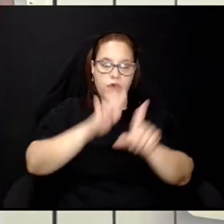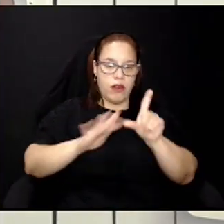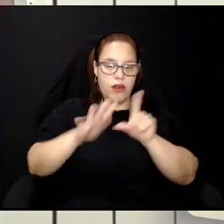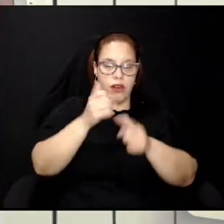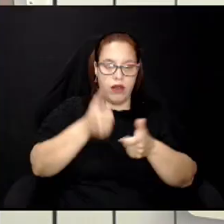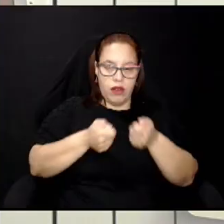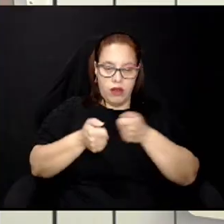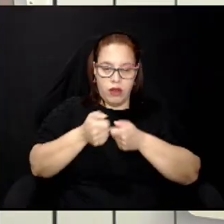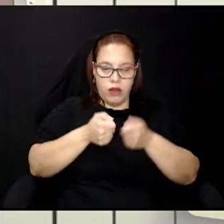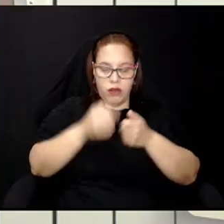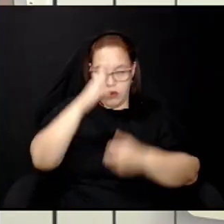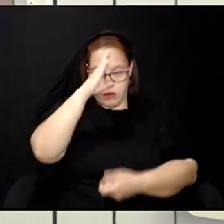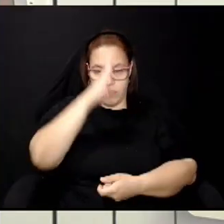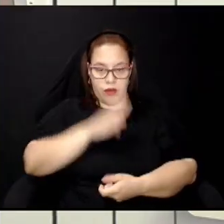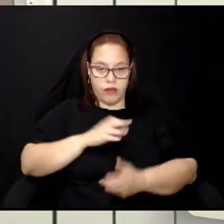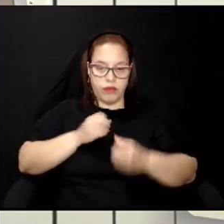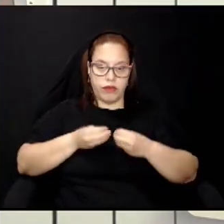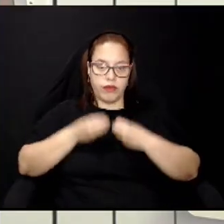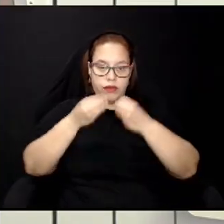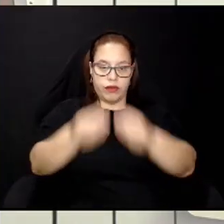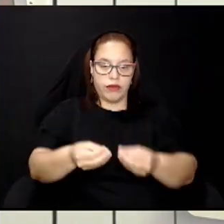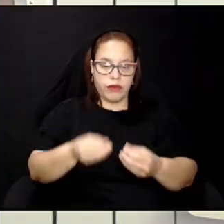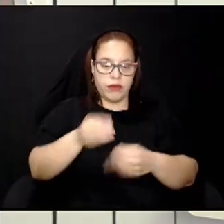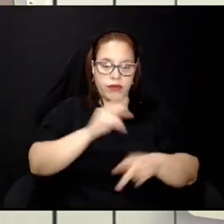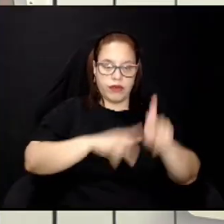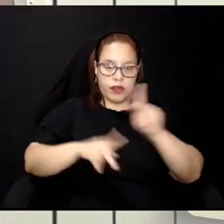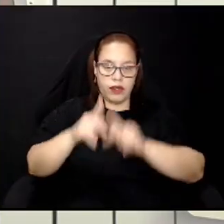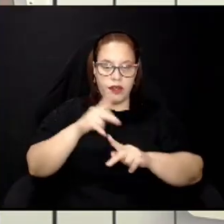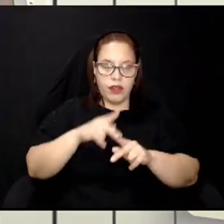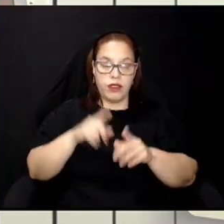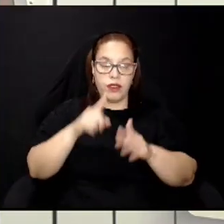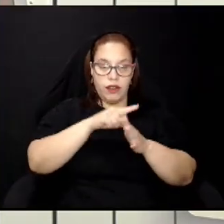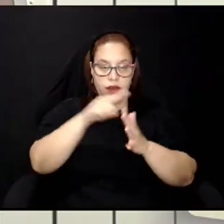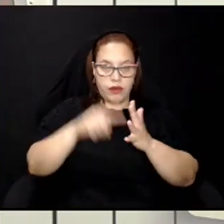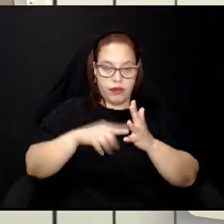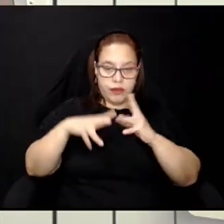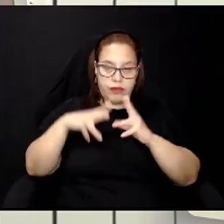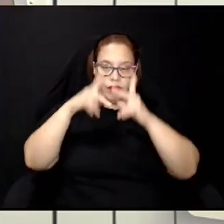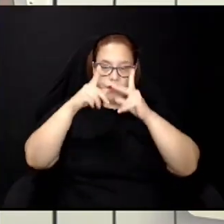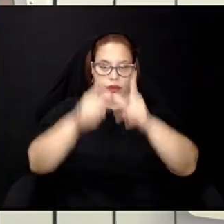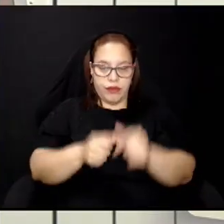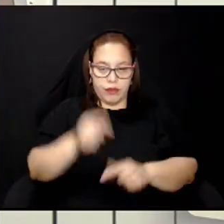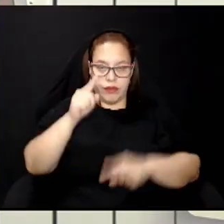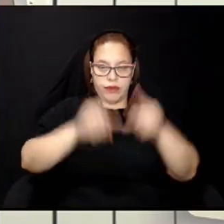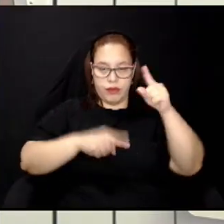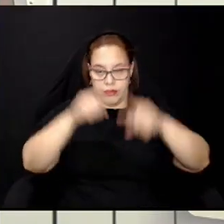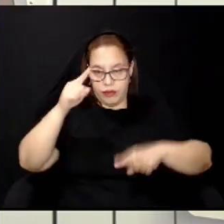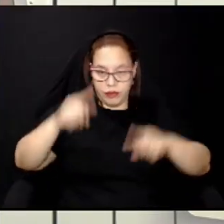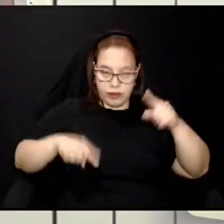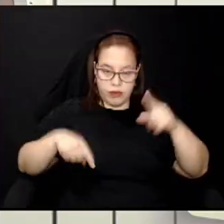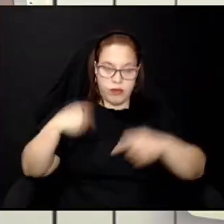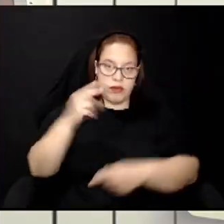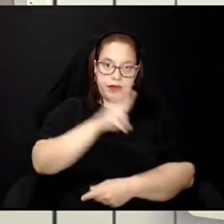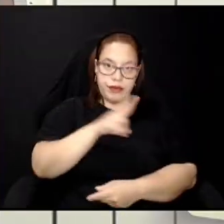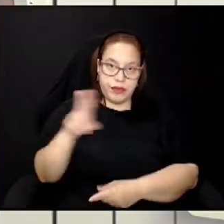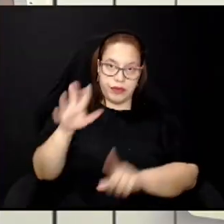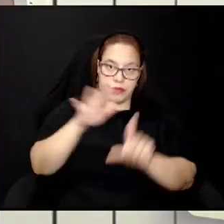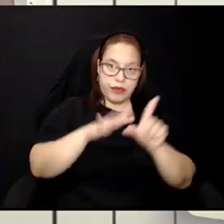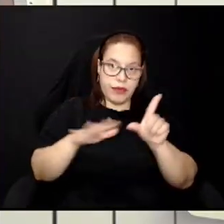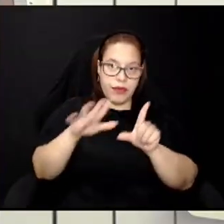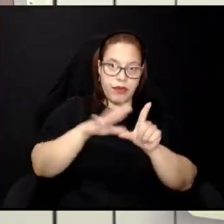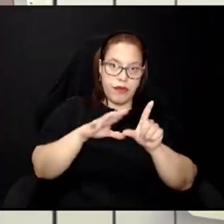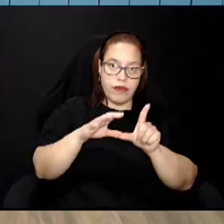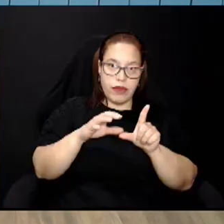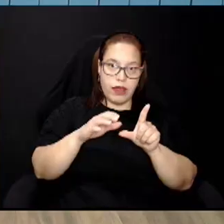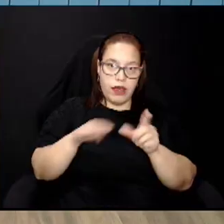e disponíveis ao público para abordar todas essas variantes. O nome da plataforma é Entrando no